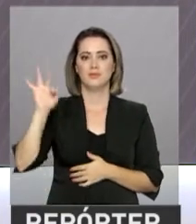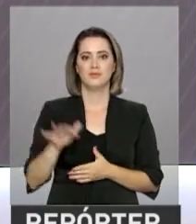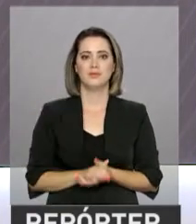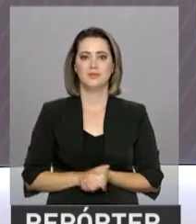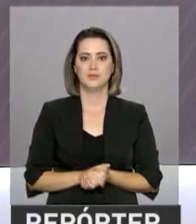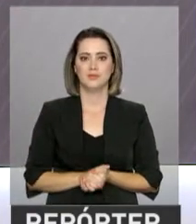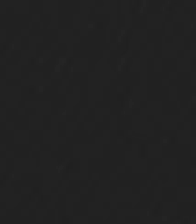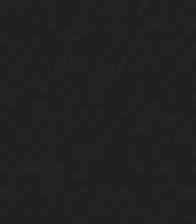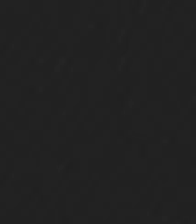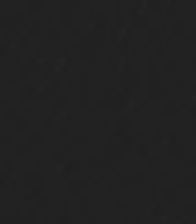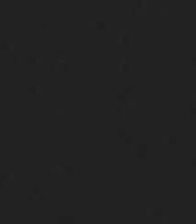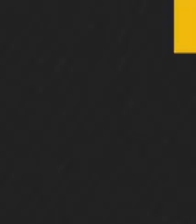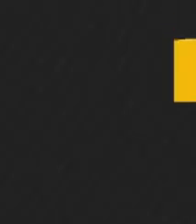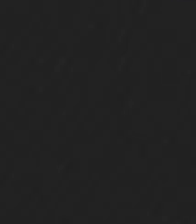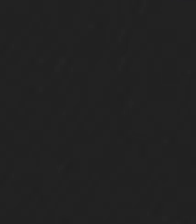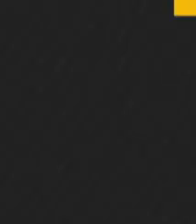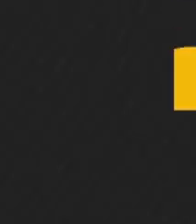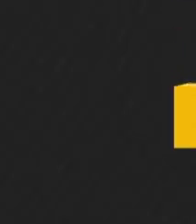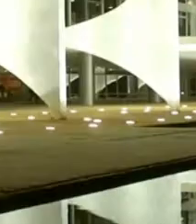federal